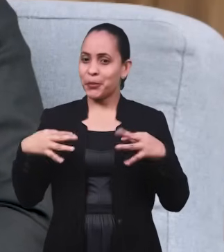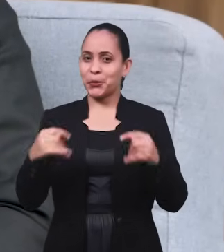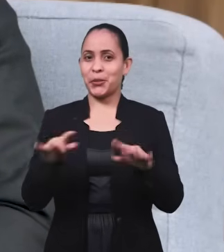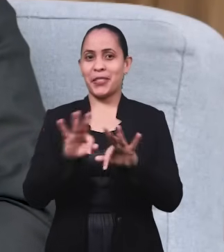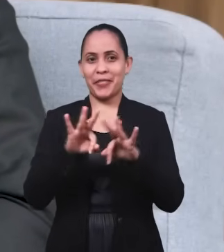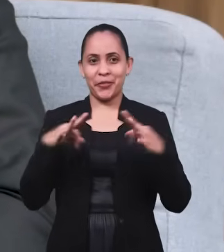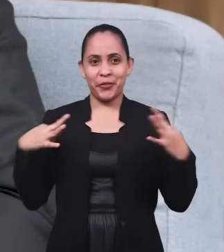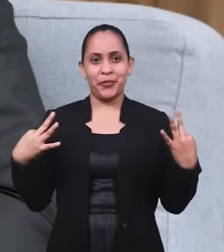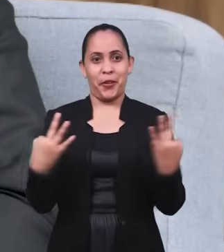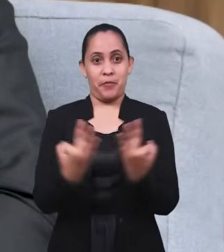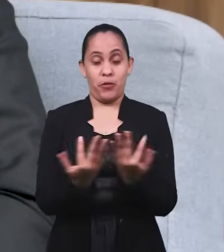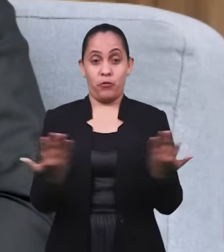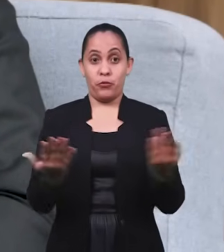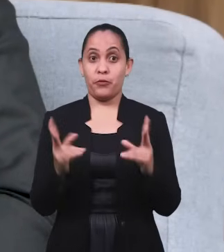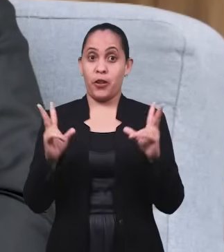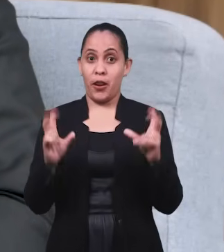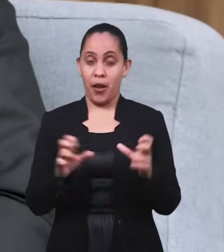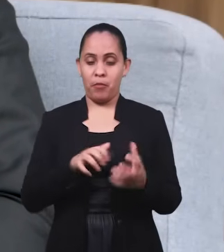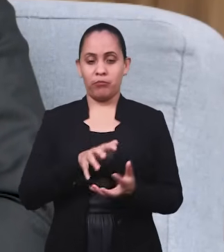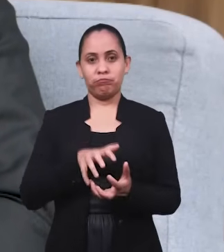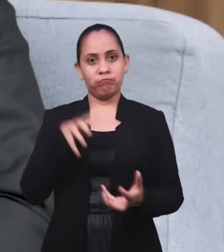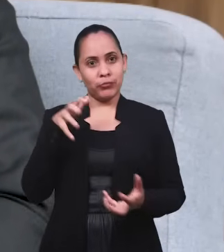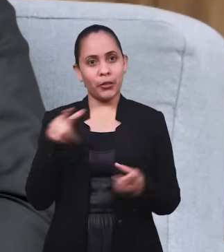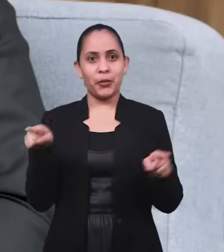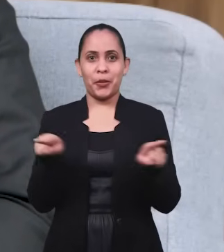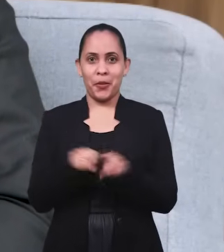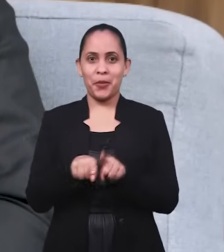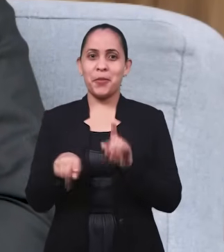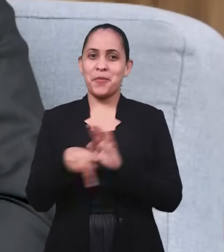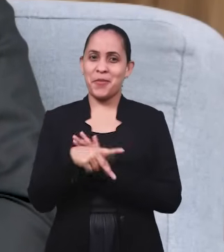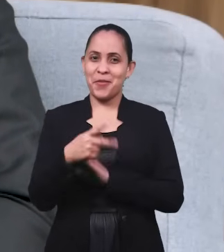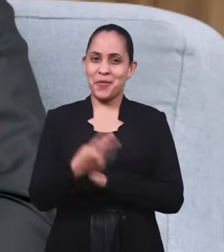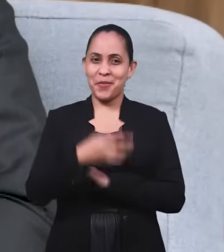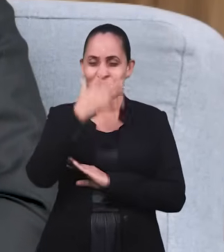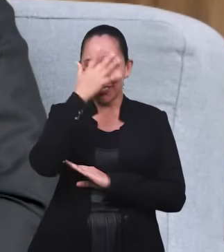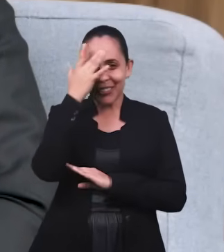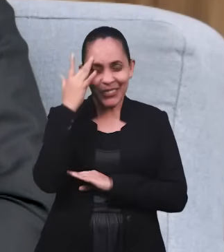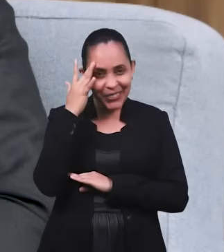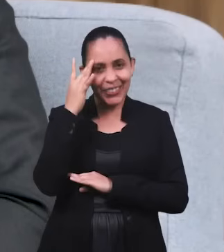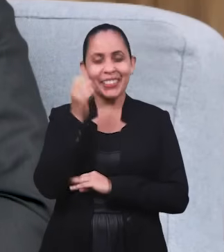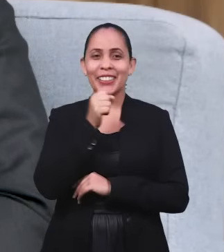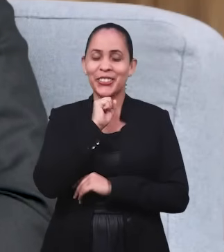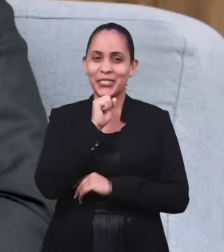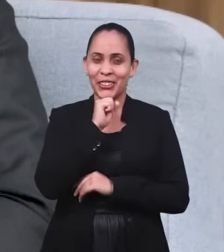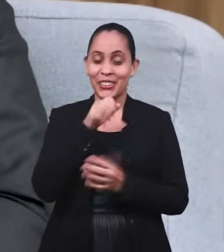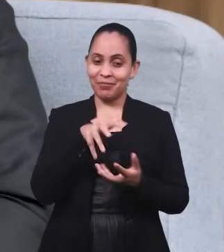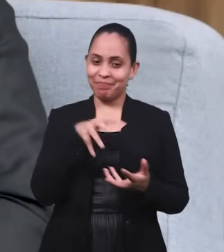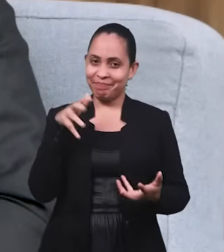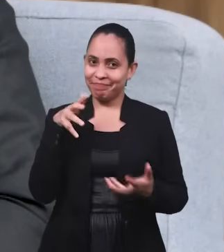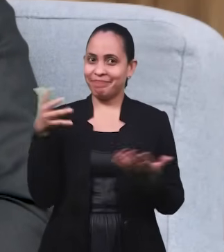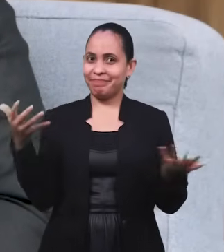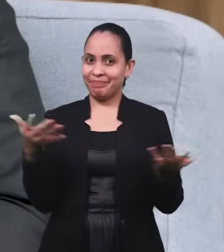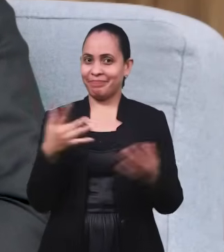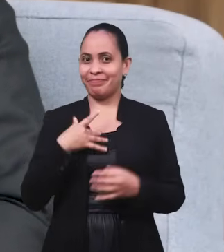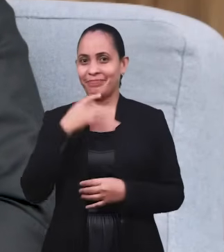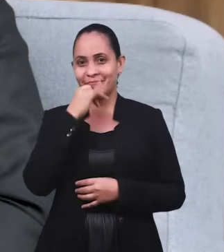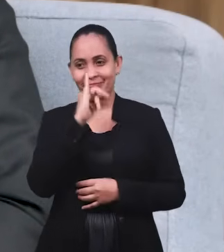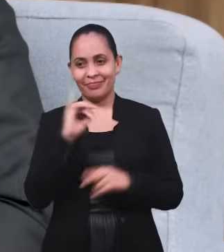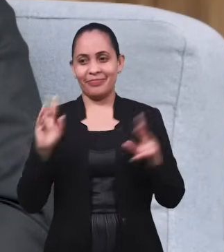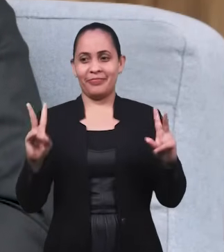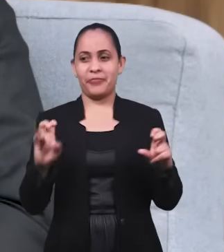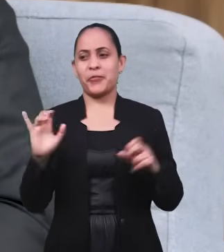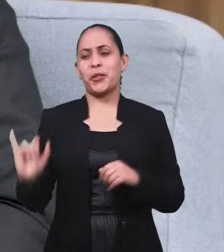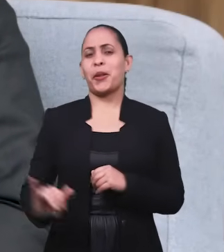nós falamos sobre o idoso e para o idoso. E nós estamos falando a respeito de um tema